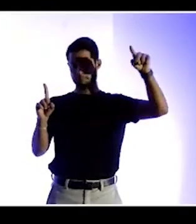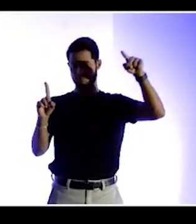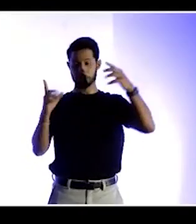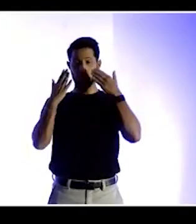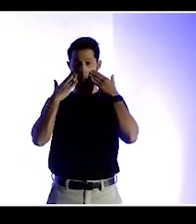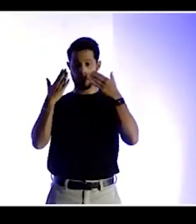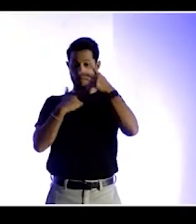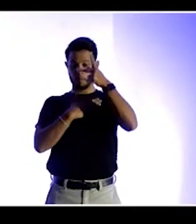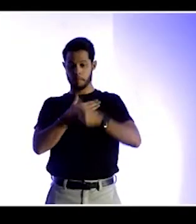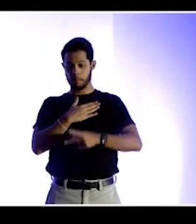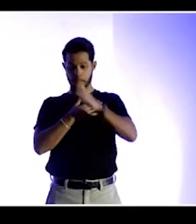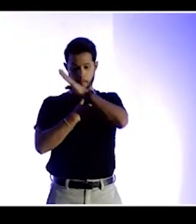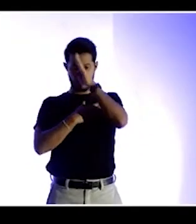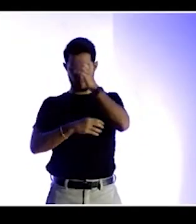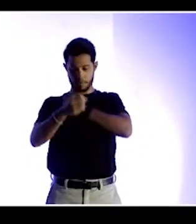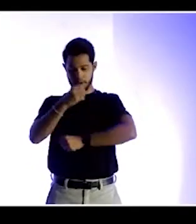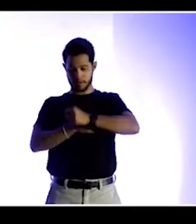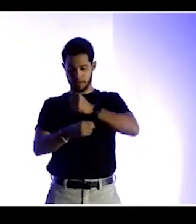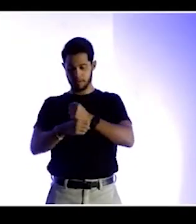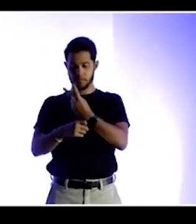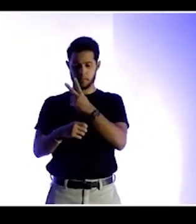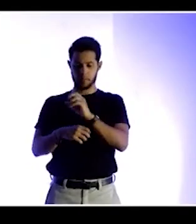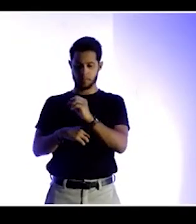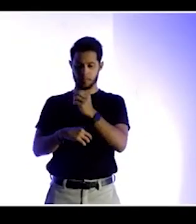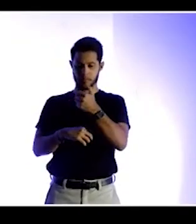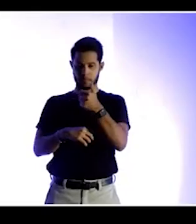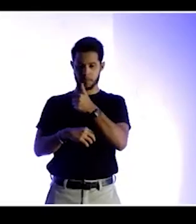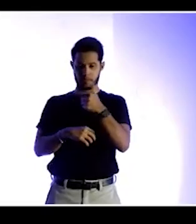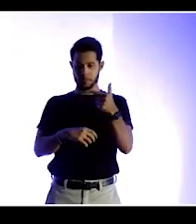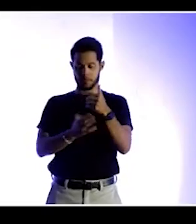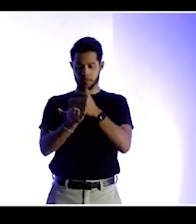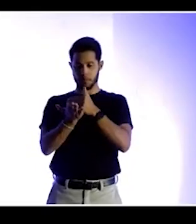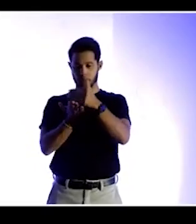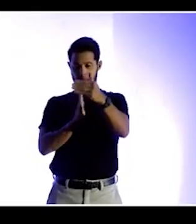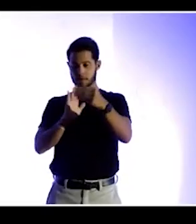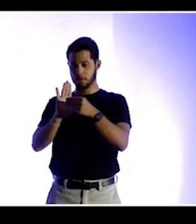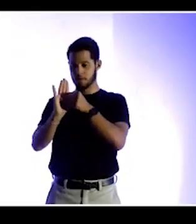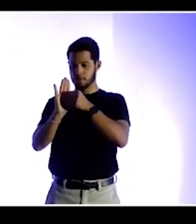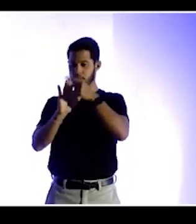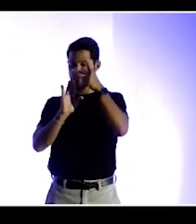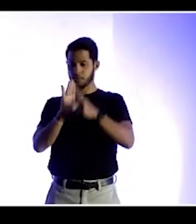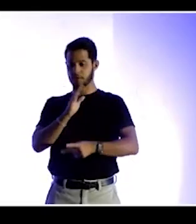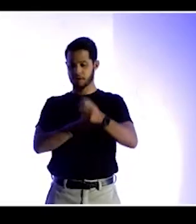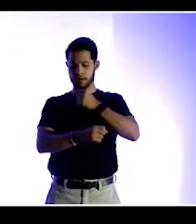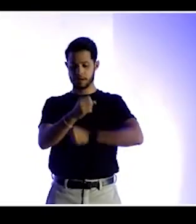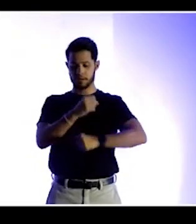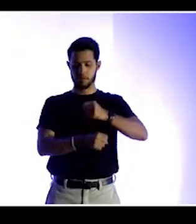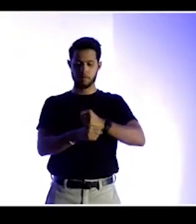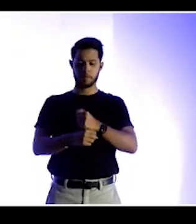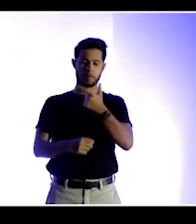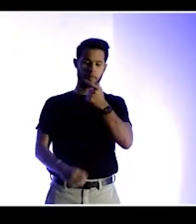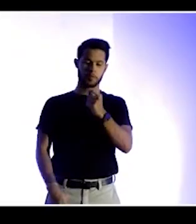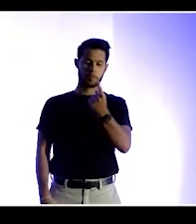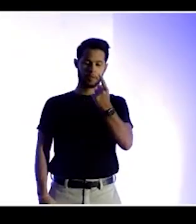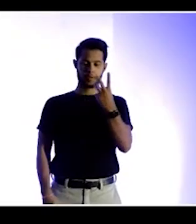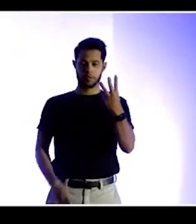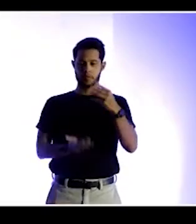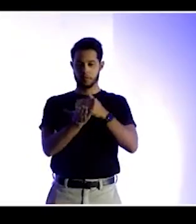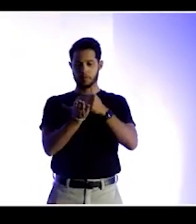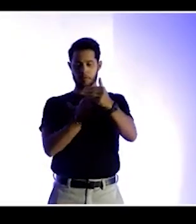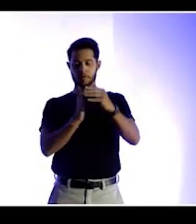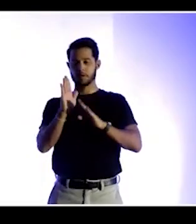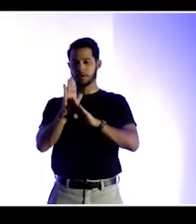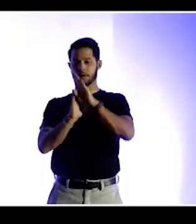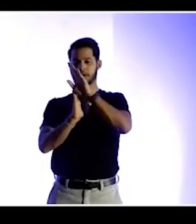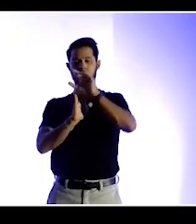que entrou em vigor uma legislação que começou a atuar só em 2013. Então, só em 2013 é que começou a crescer o